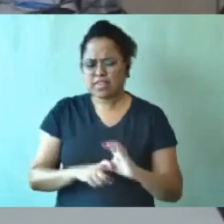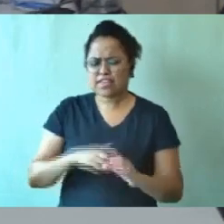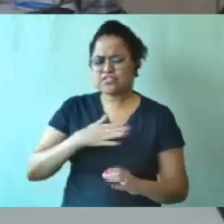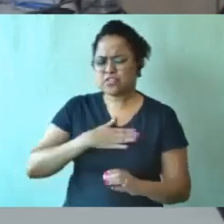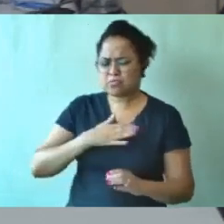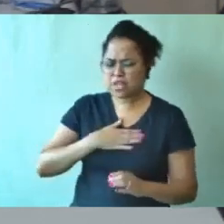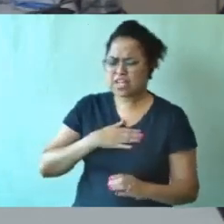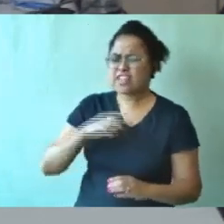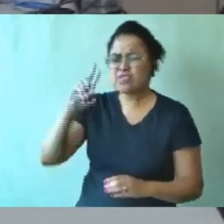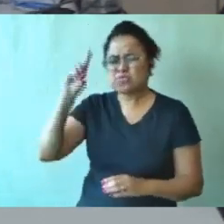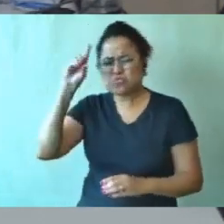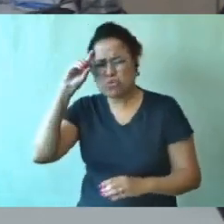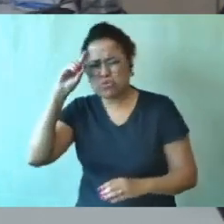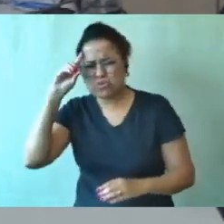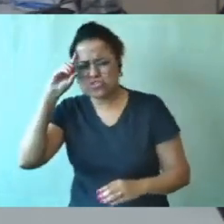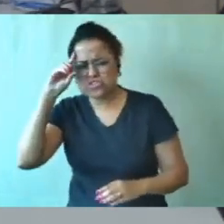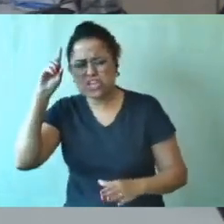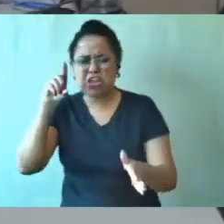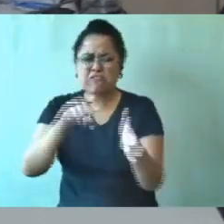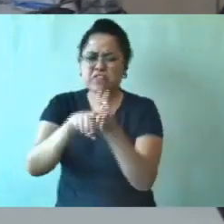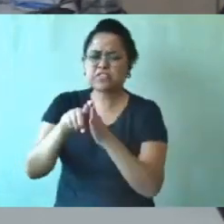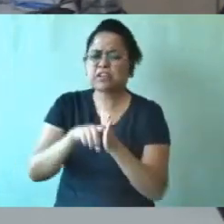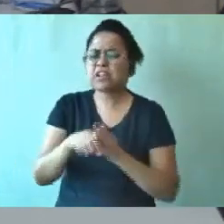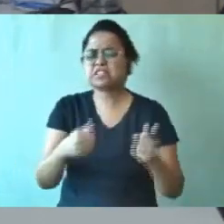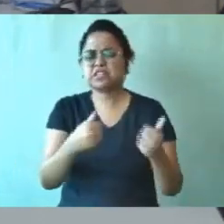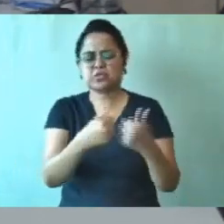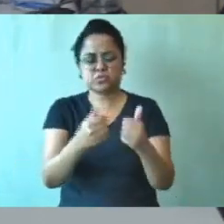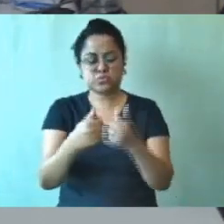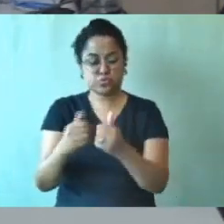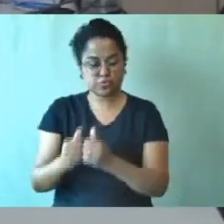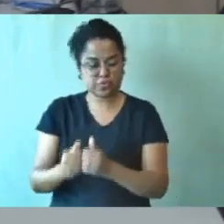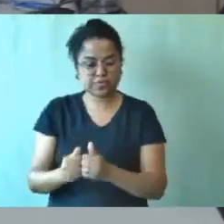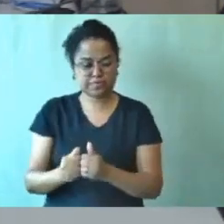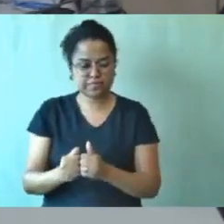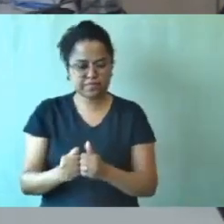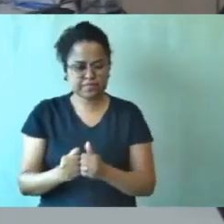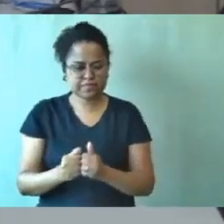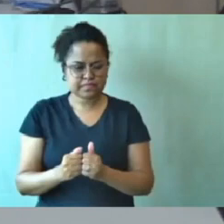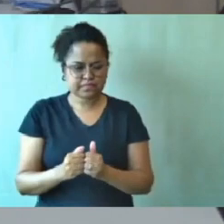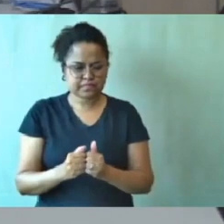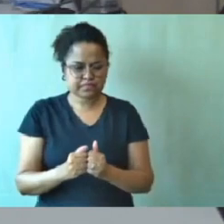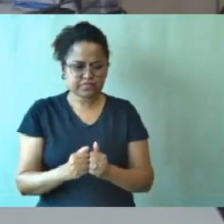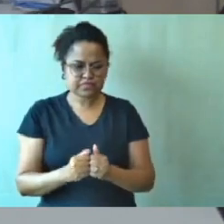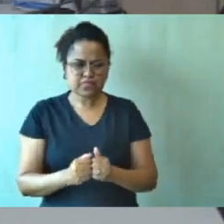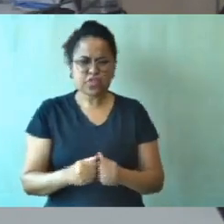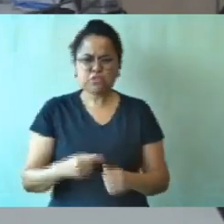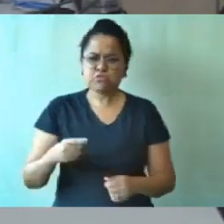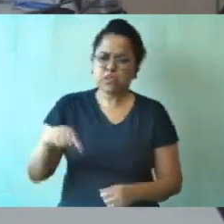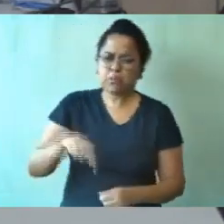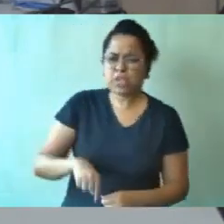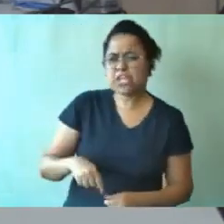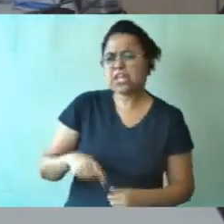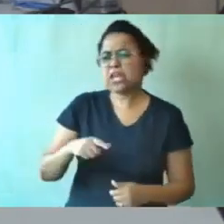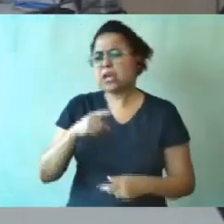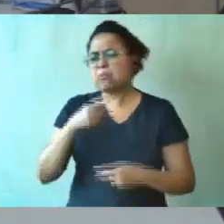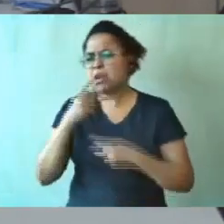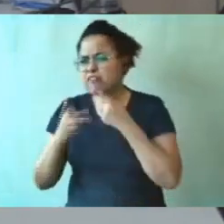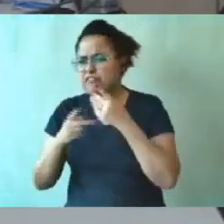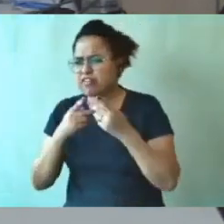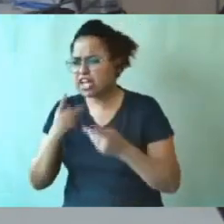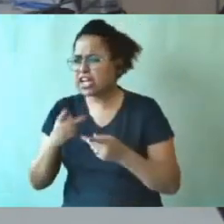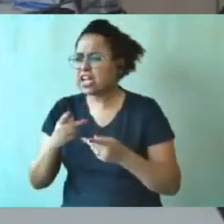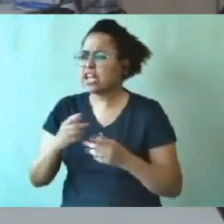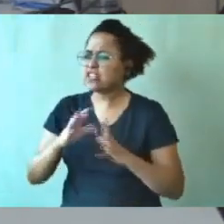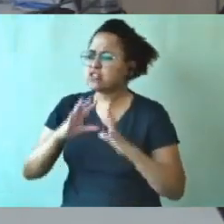fiscalizando os ônibus. Mas, assim, melhorando, o senhor Rubens. A gente não está aqui para falar de todas as empresas. Tem empresas que fazem um bom trabalho. A gente reconhece